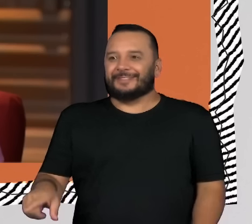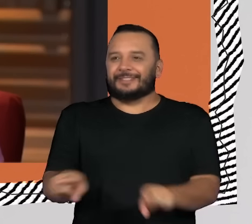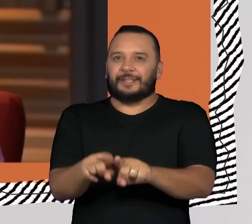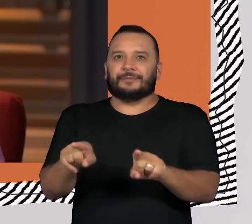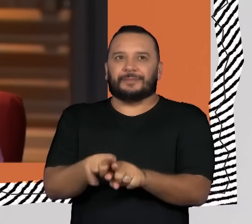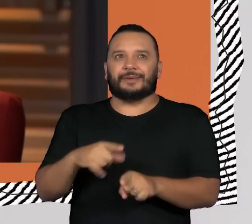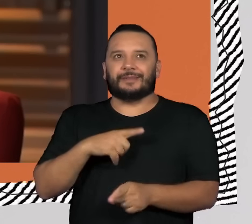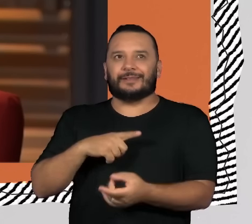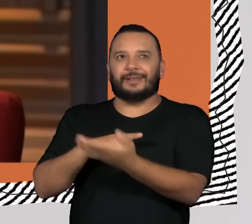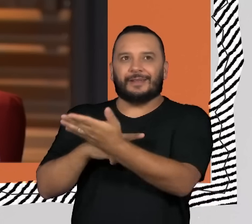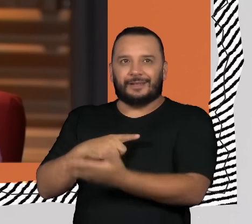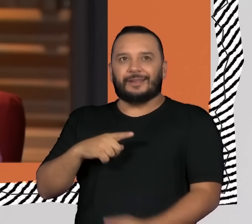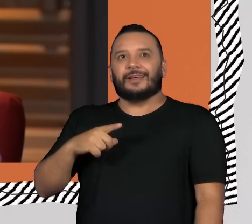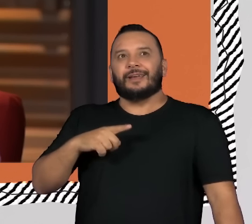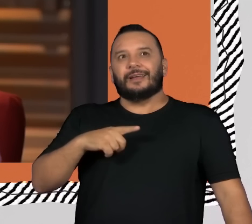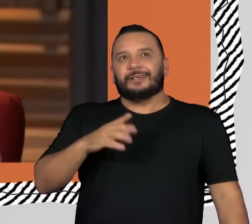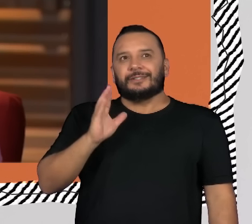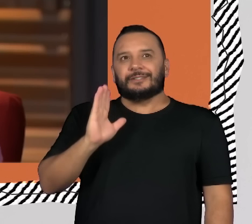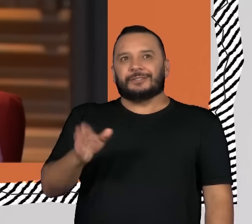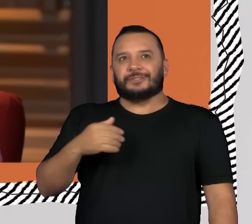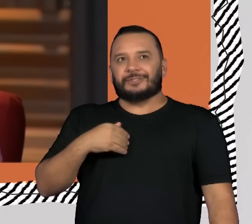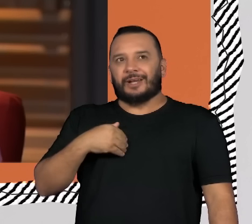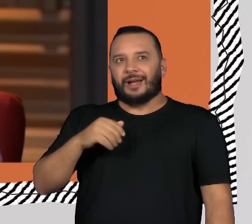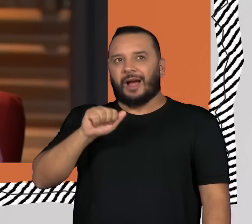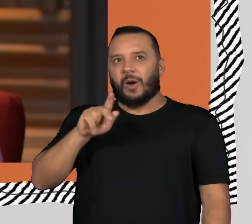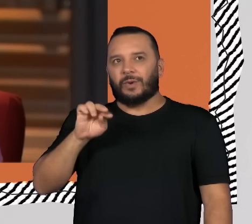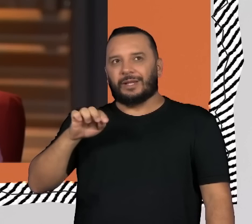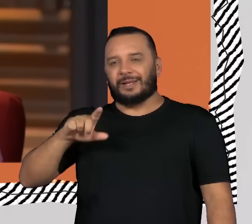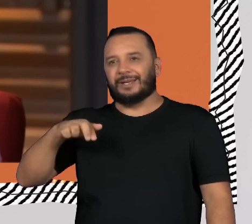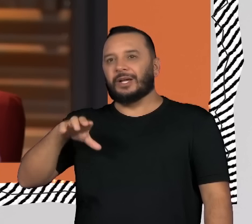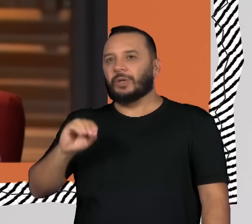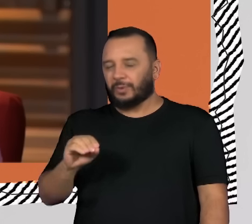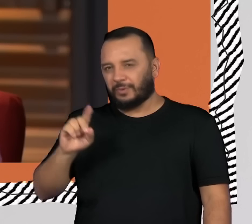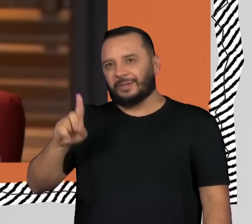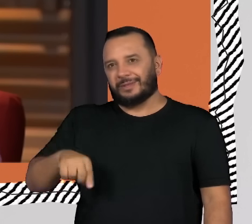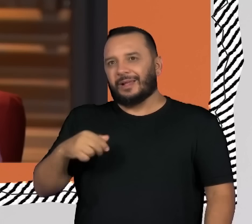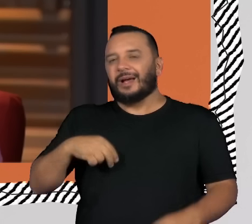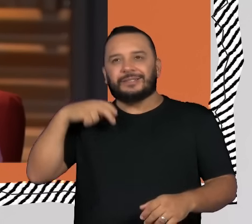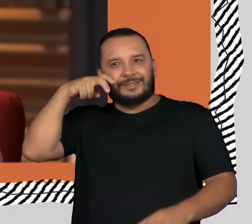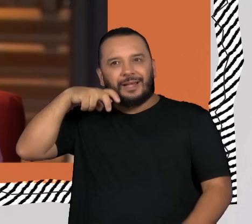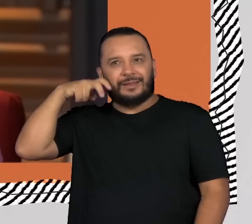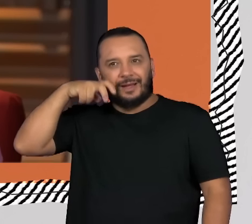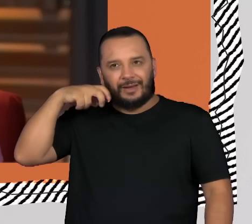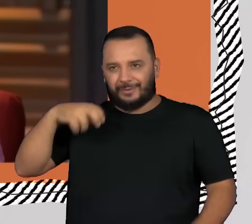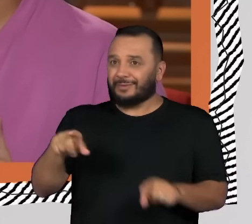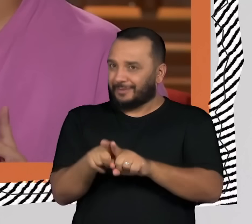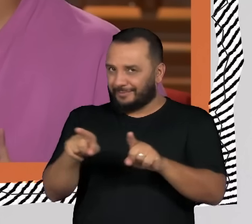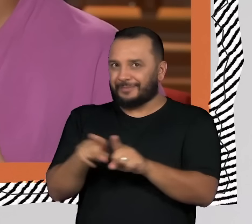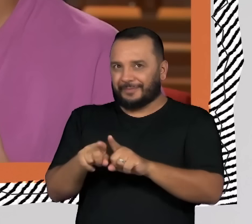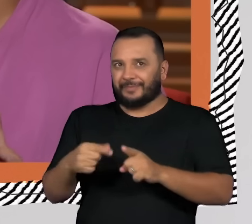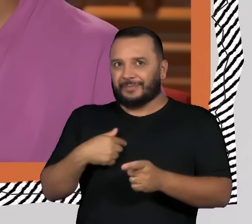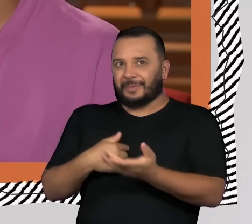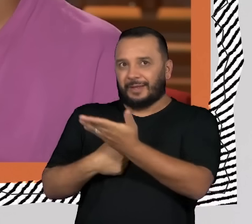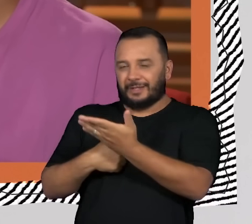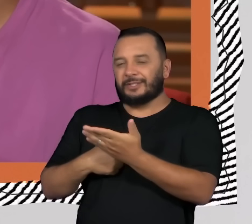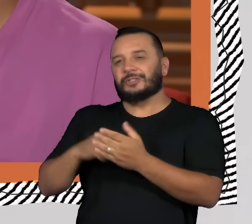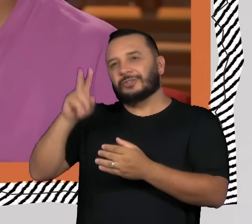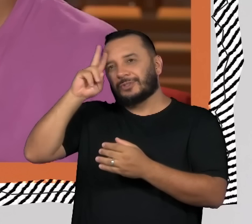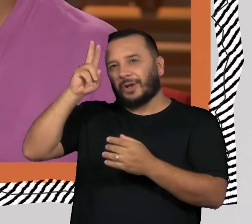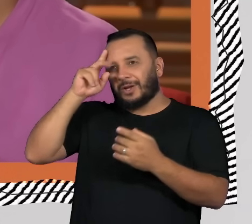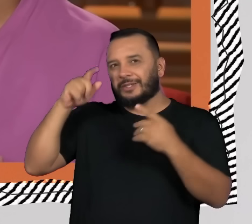Natal também. Tá. Ele fazia umas tirinhas e ele começou uma webcomic que eu gosto muito, que é a história da